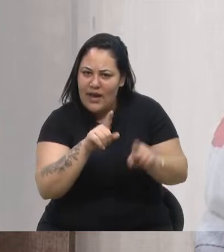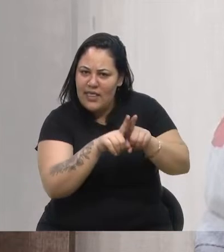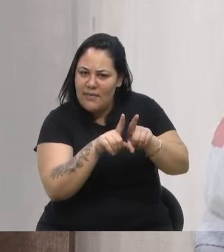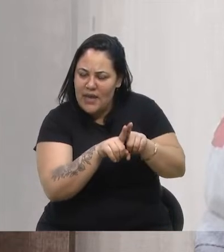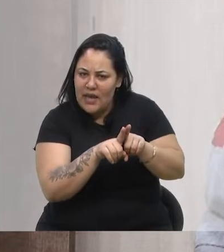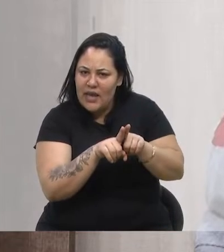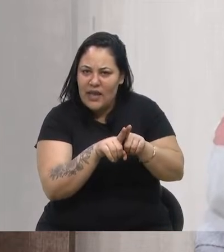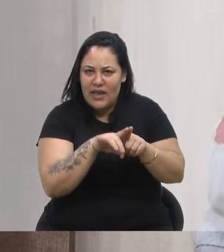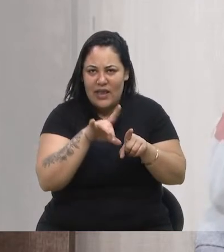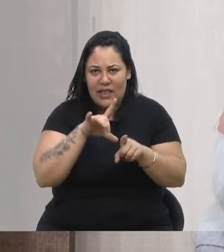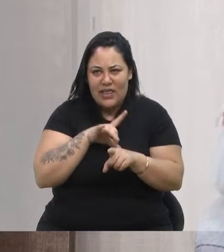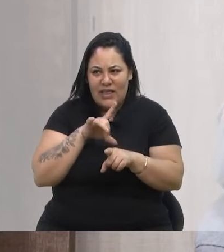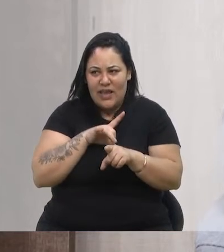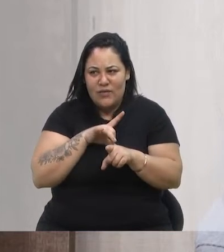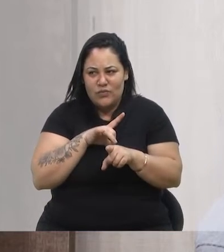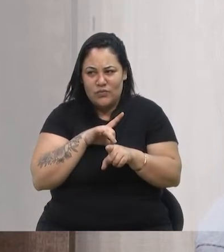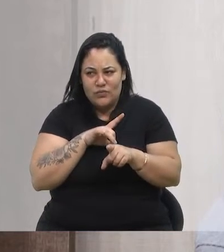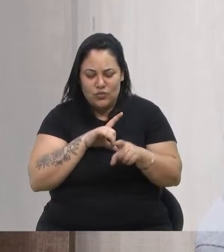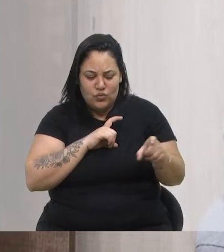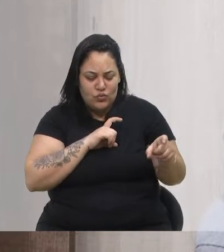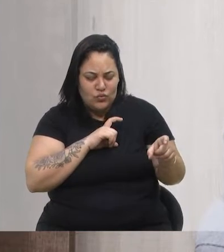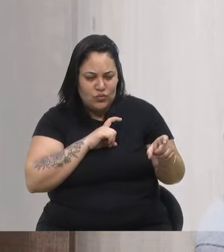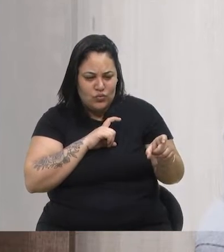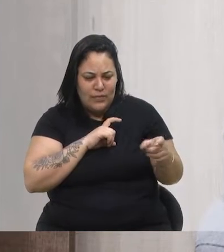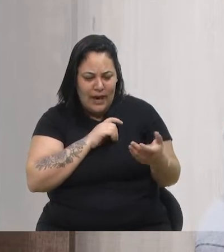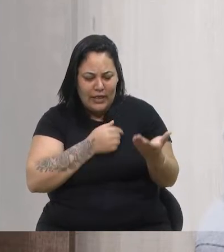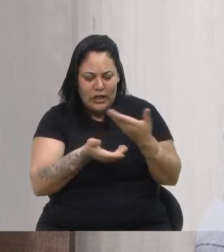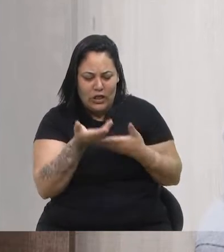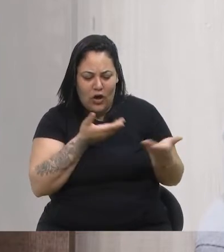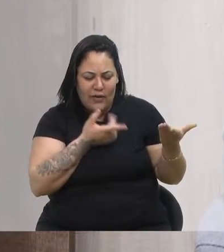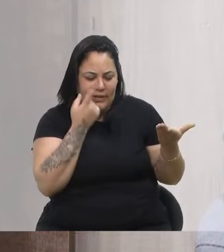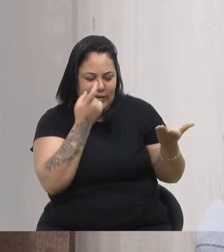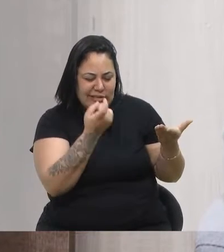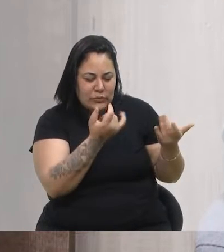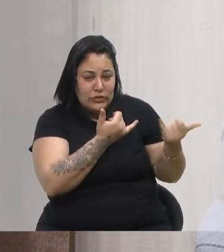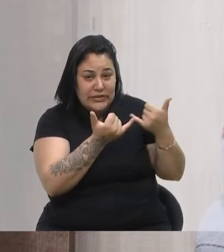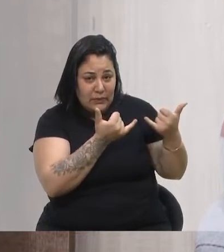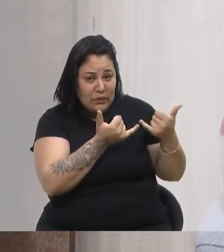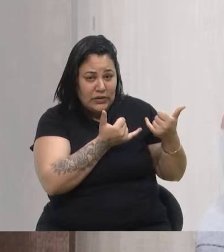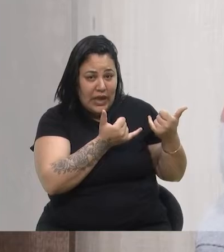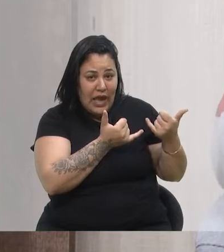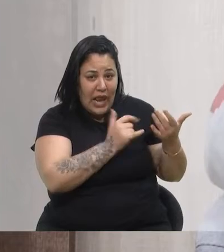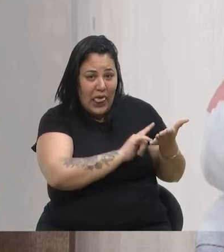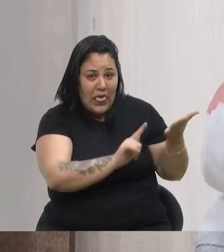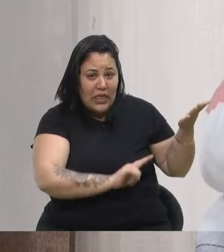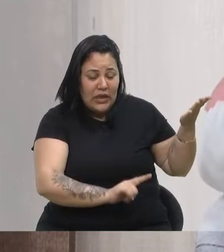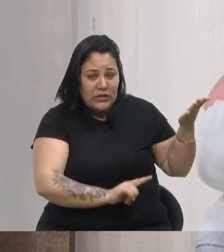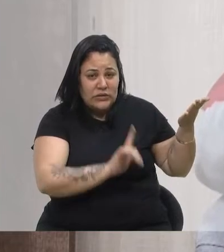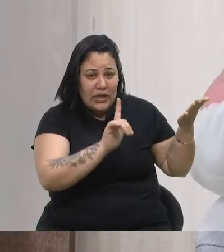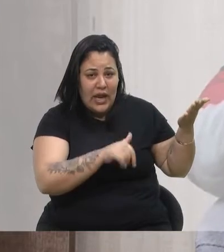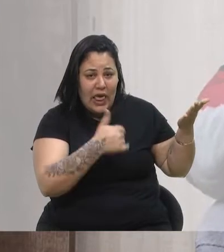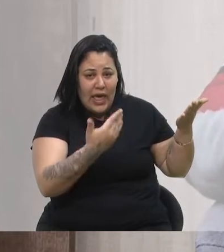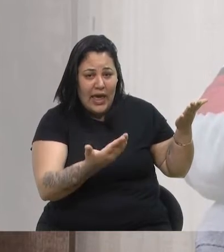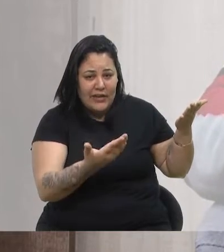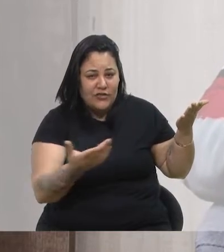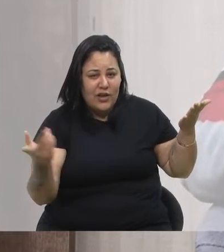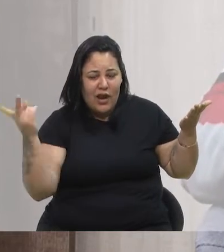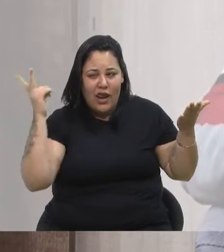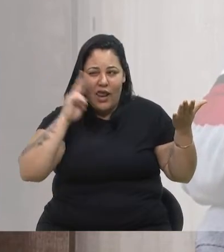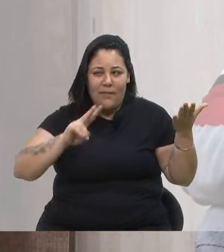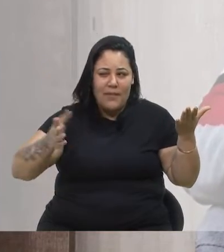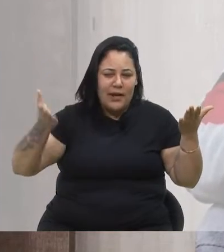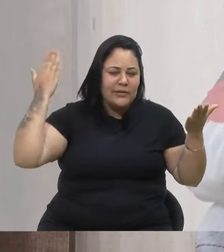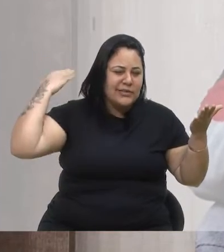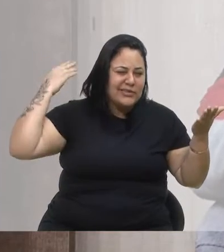aí afora. E tem um jogo muito interessante que, por exemplo, na literatura, A literatura se vale muito